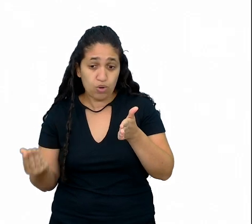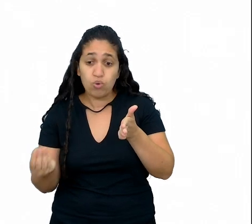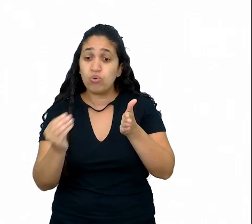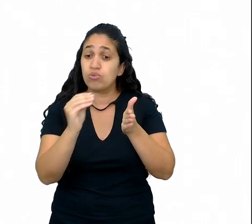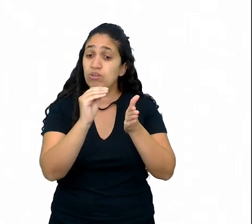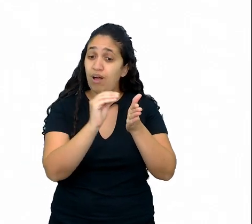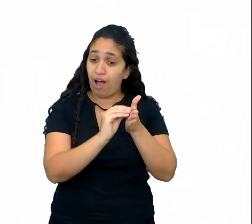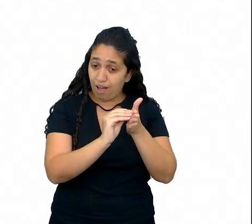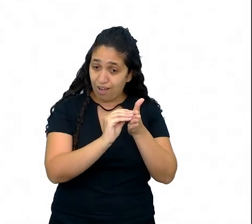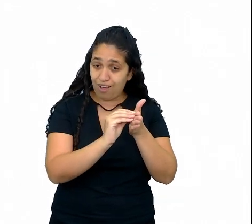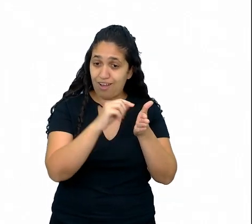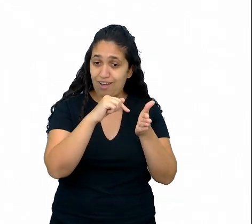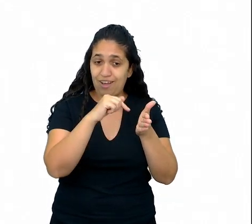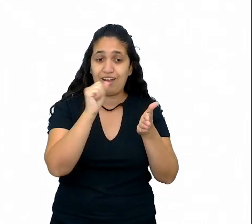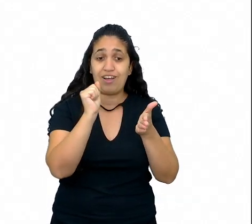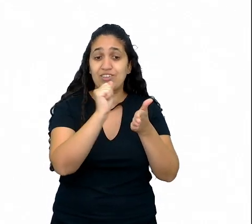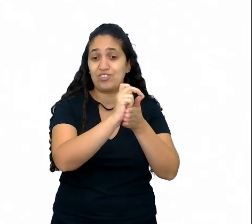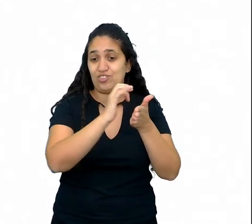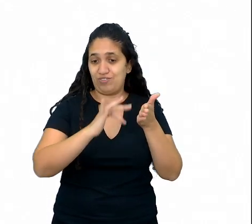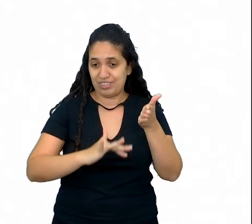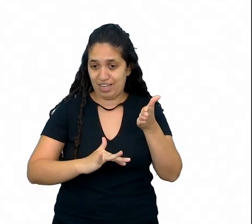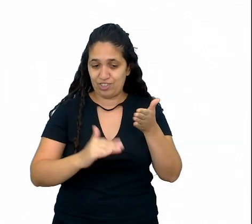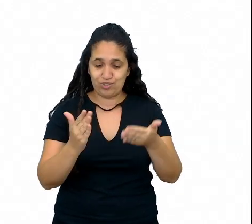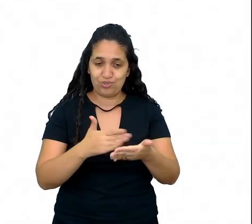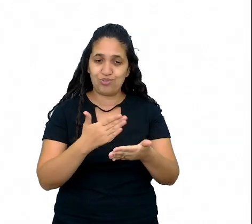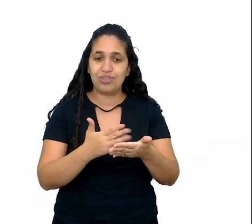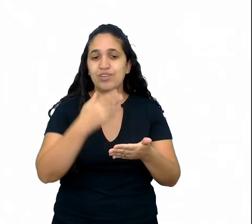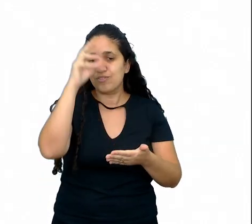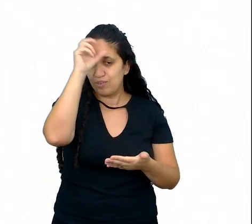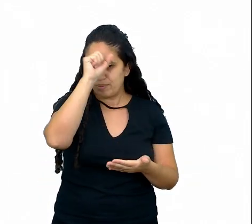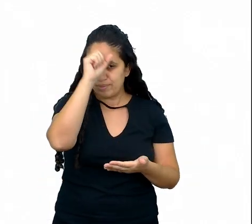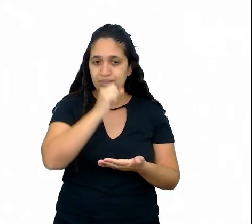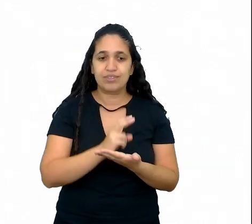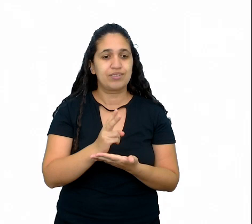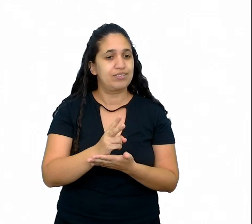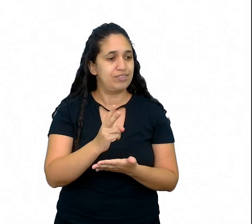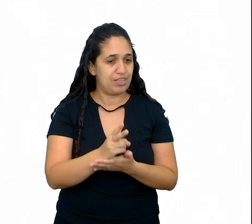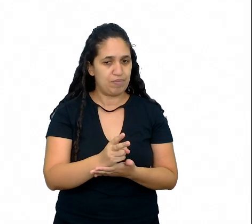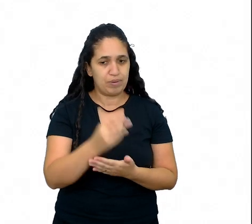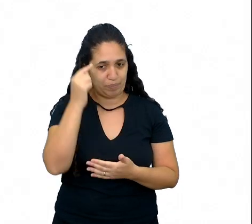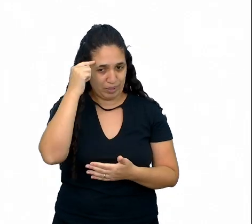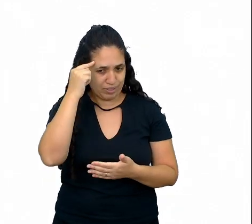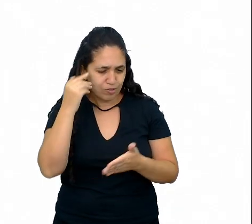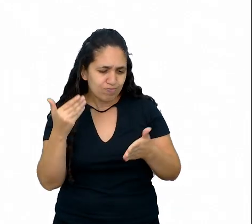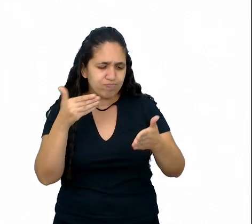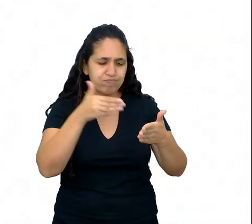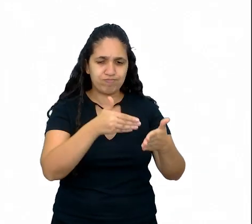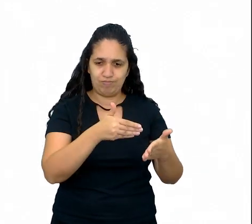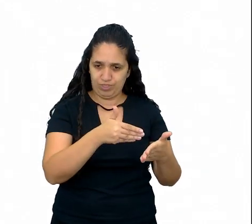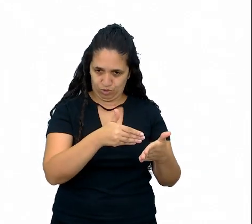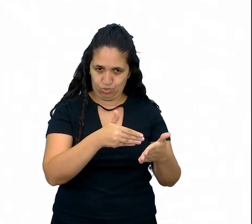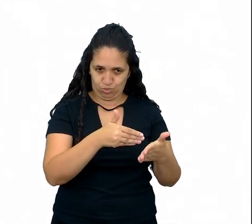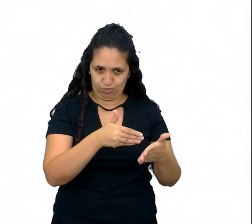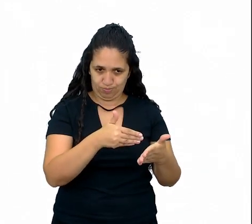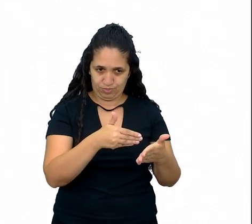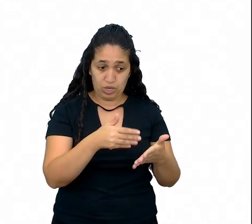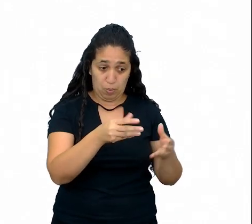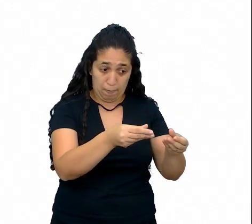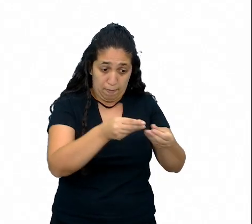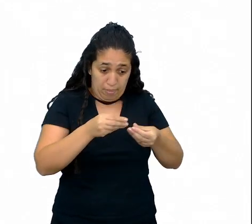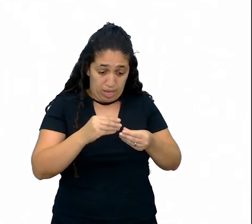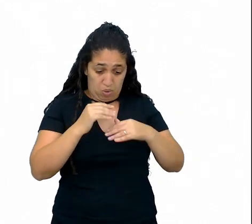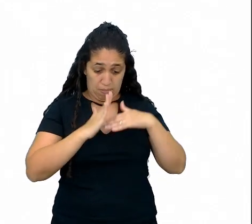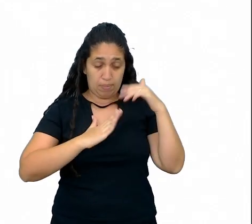colocar as atividades ali do material Aprender Sempre, tá? Pensando nisso, né, eu pego uma